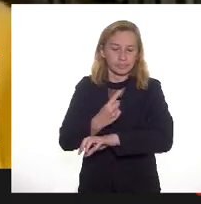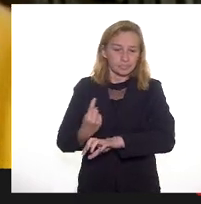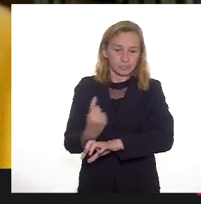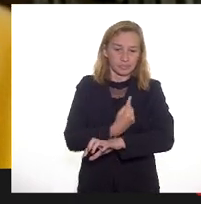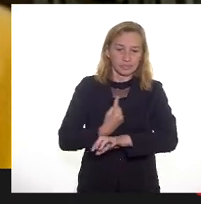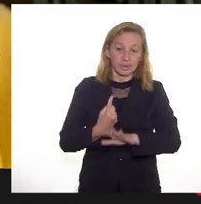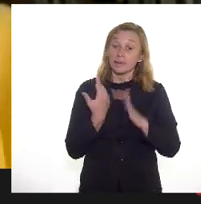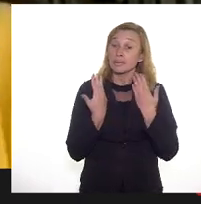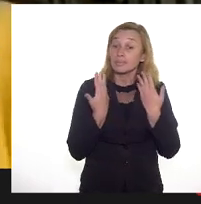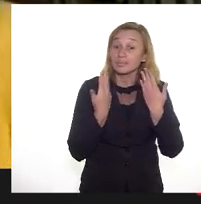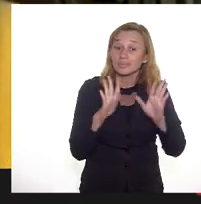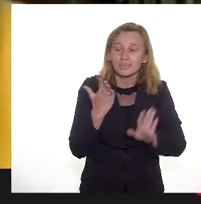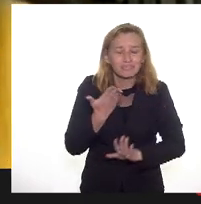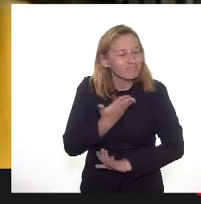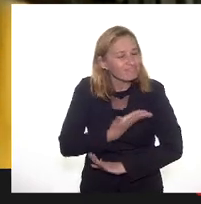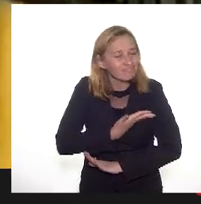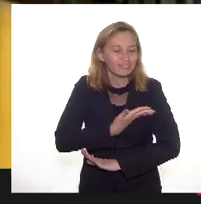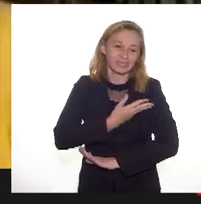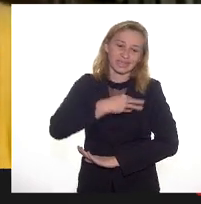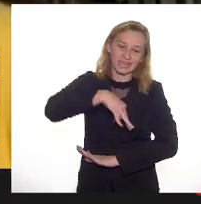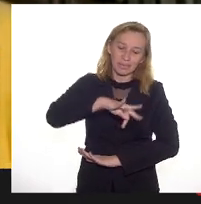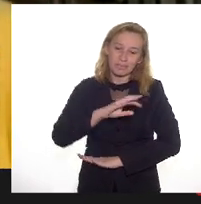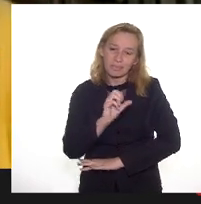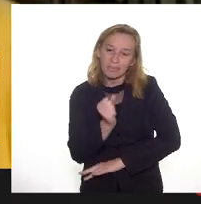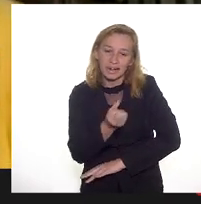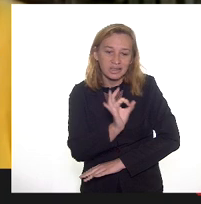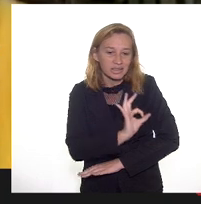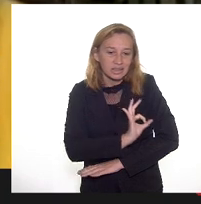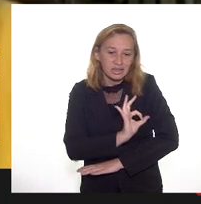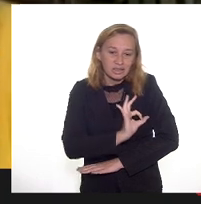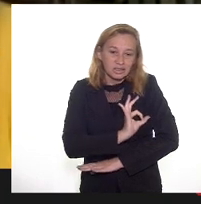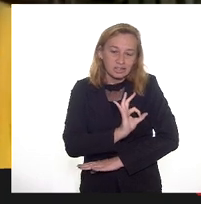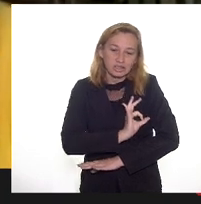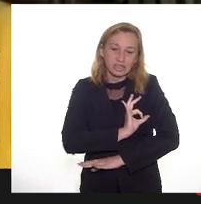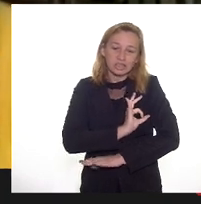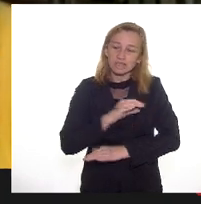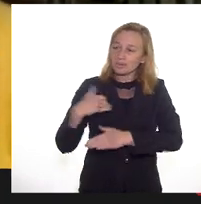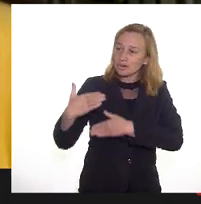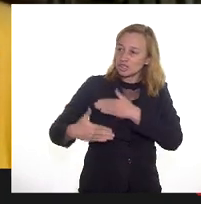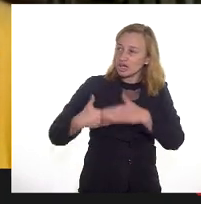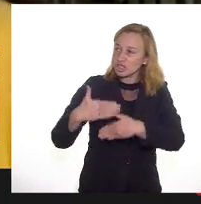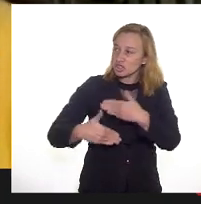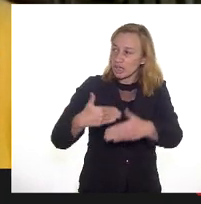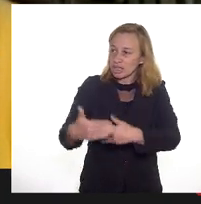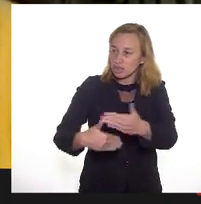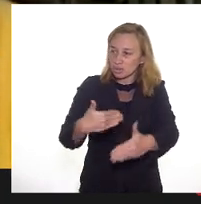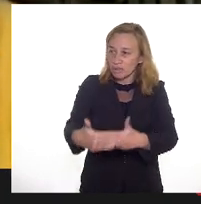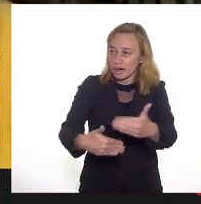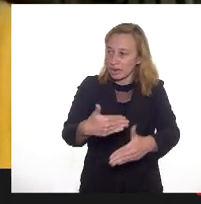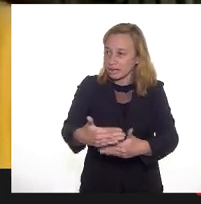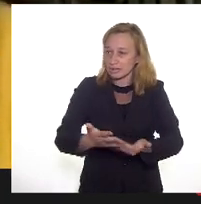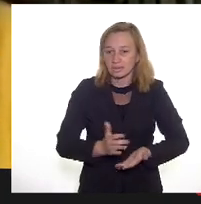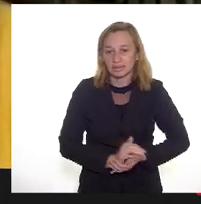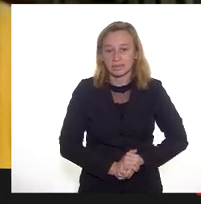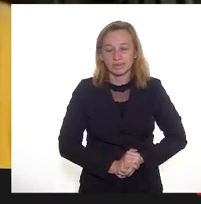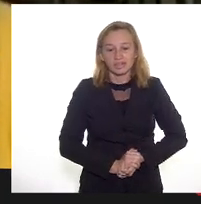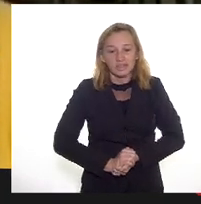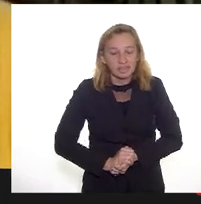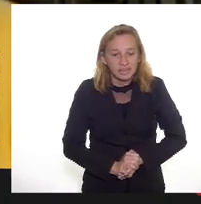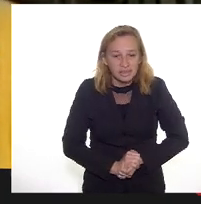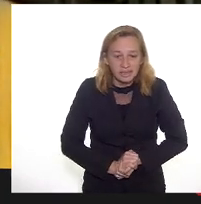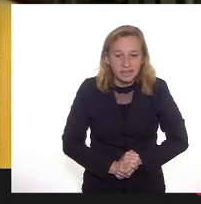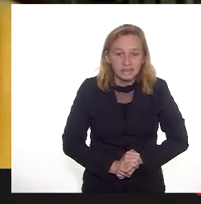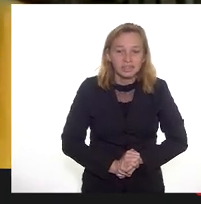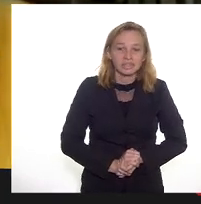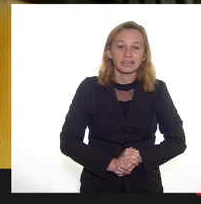a minha amiga Marta Rocha, cuja trajetória acompanho e admiro